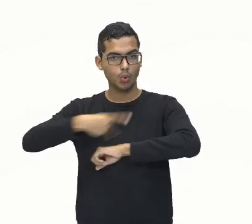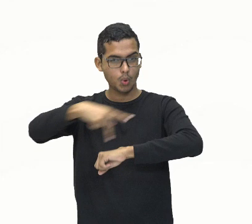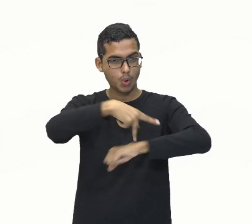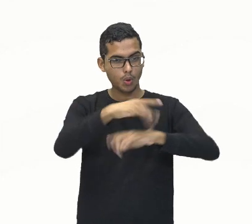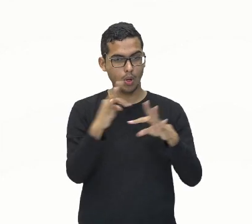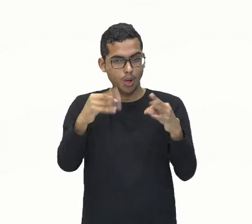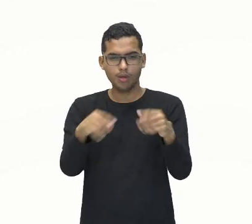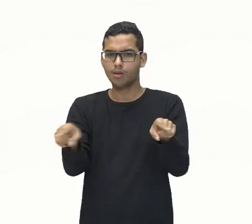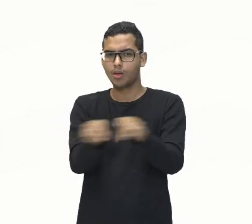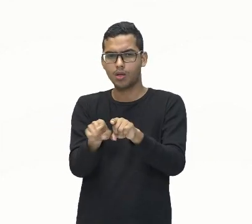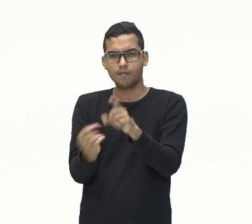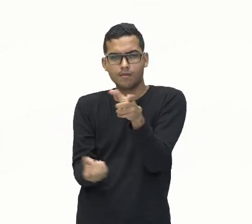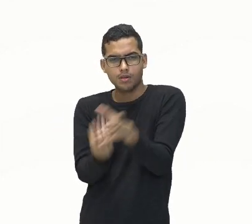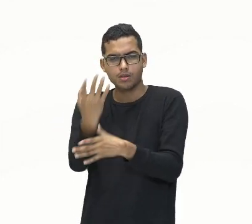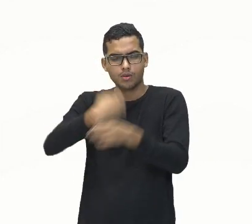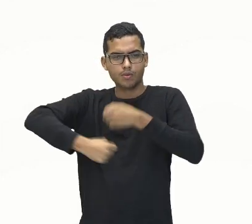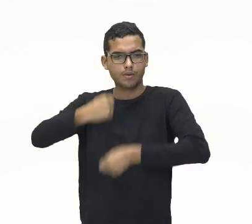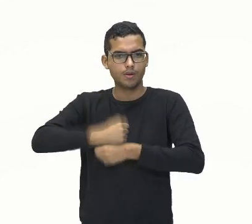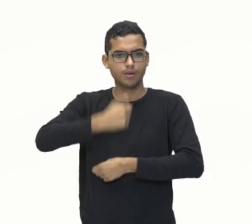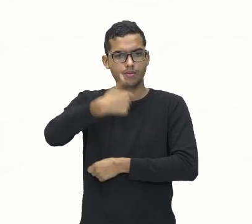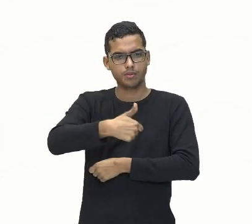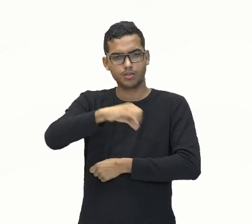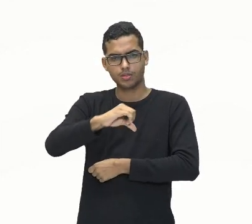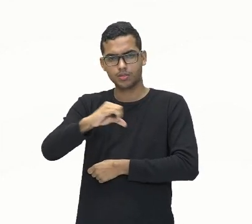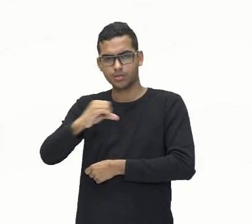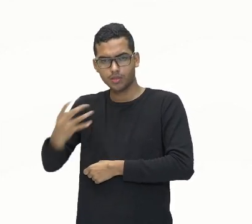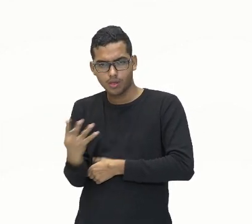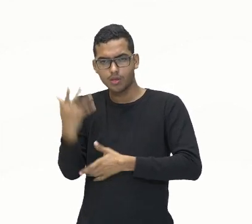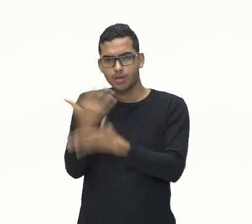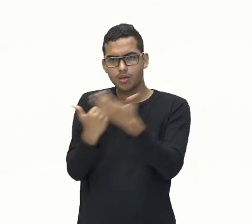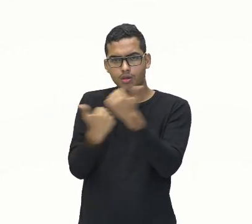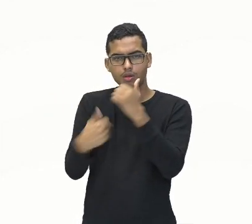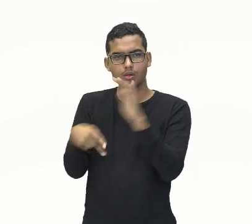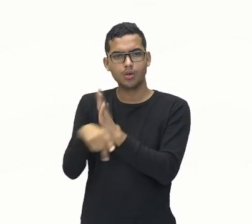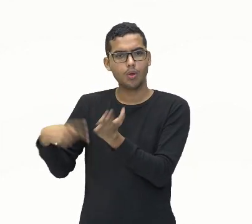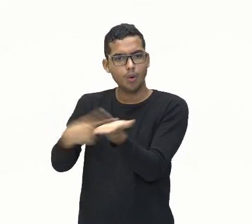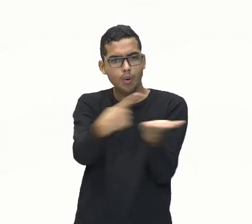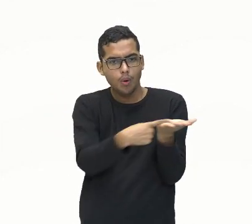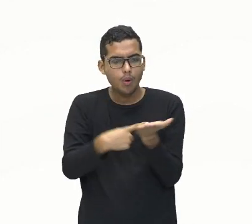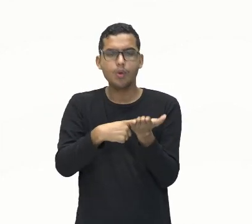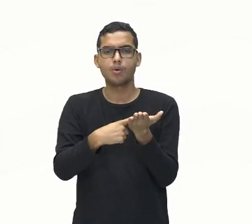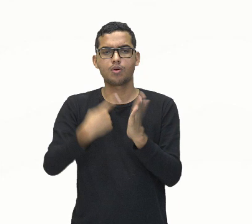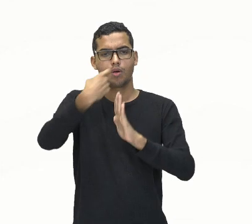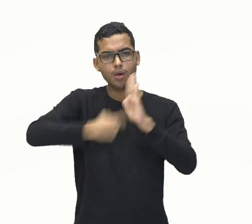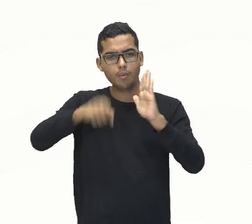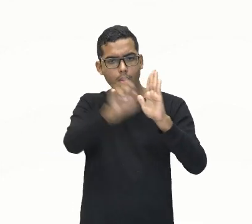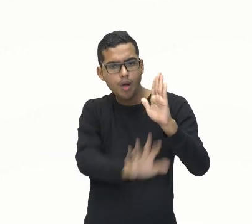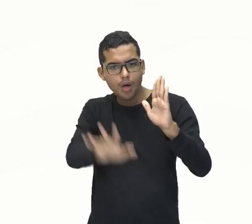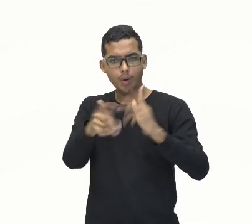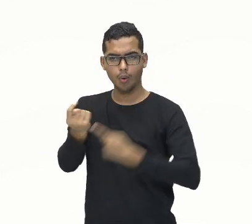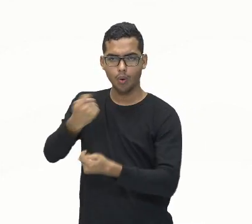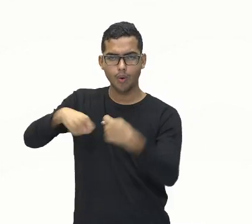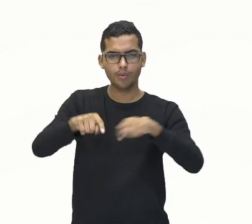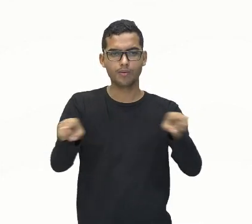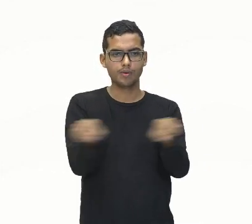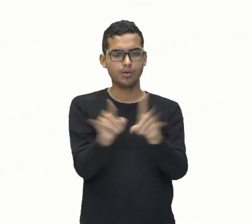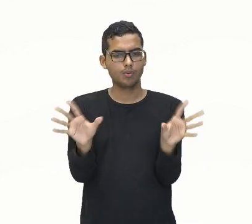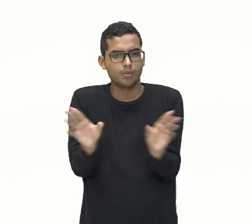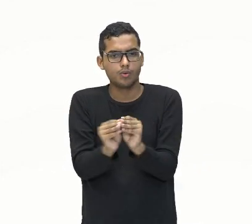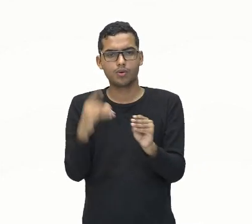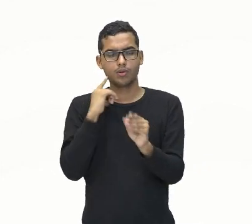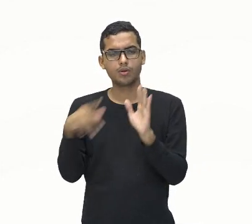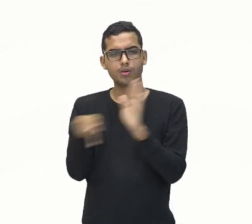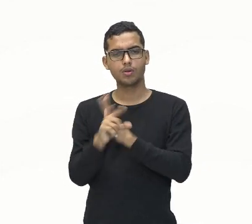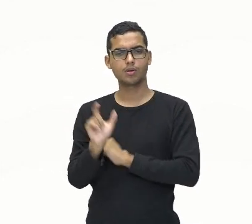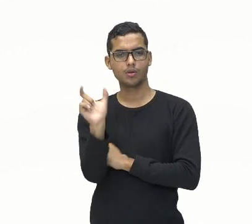em 1994 para substituir o Acordo Geral de Tarifas e Comércio,